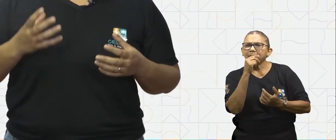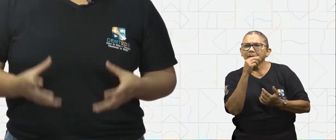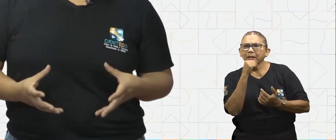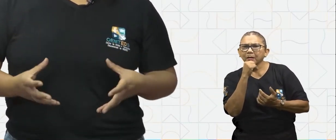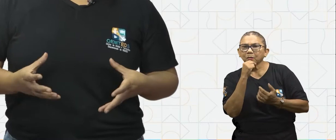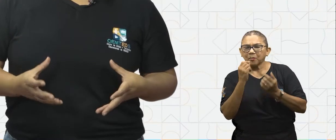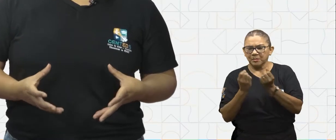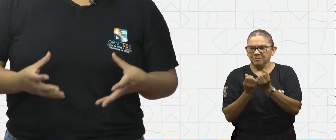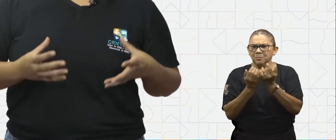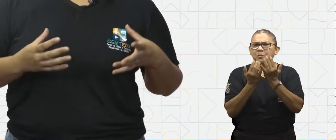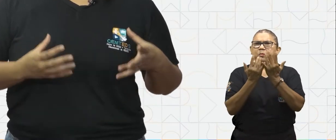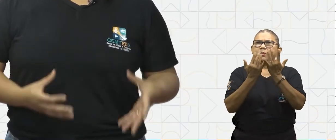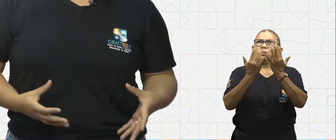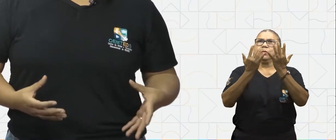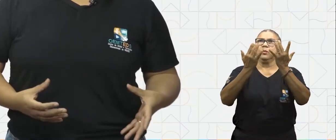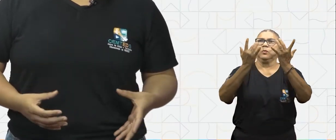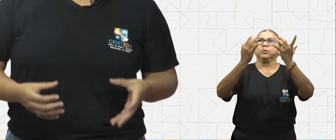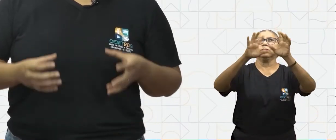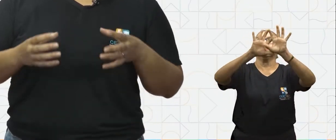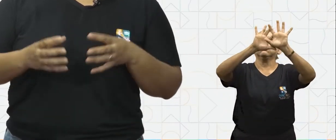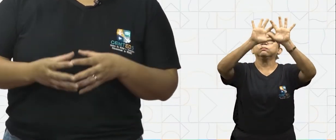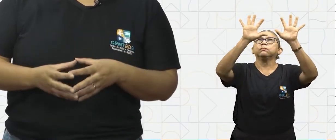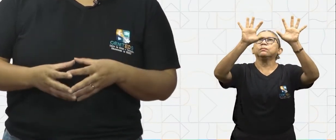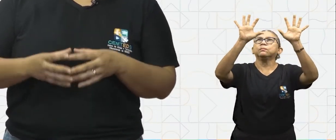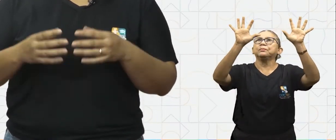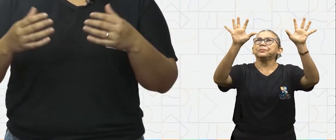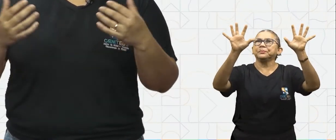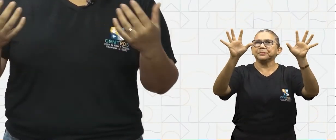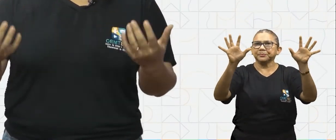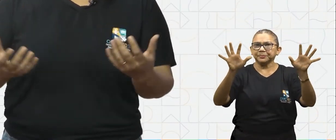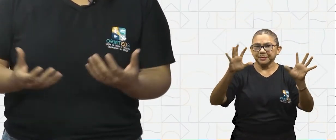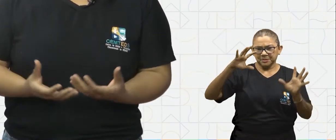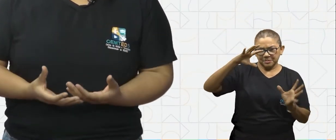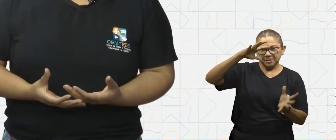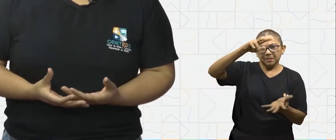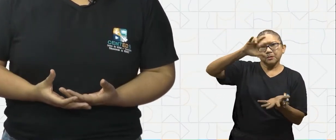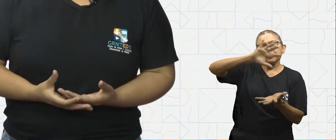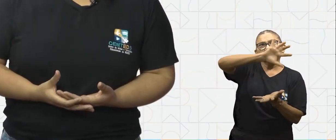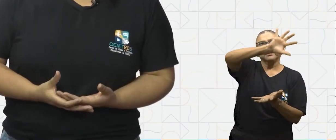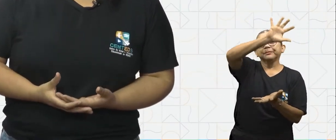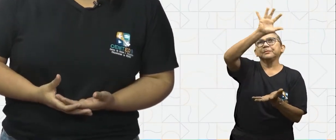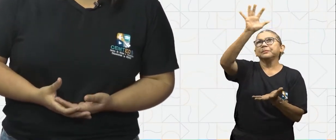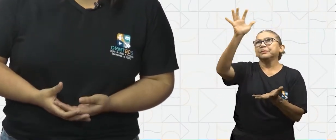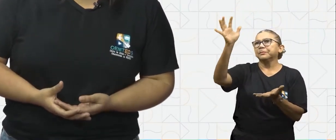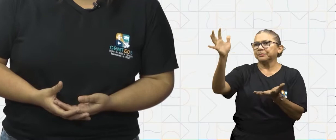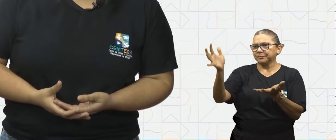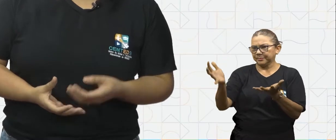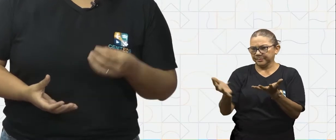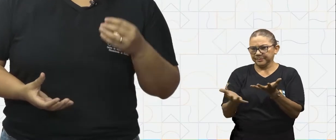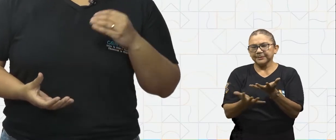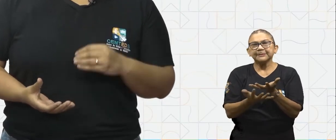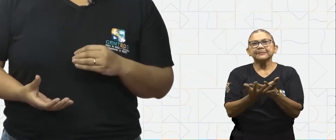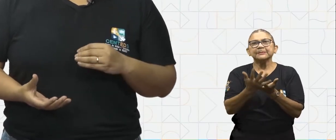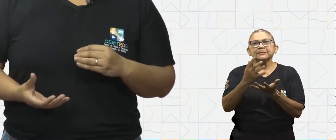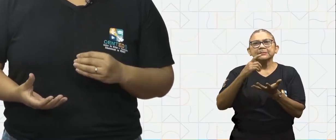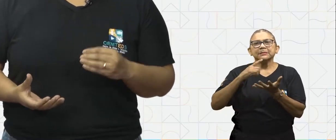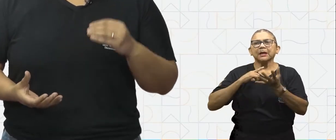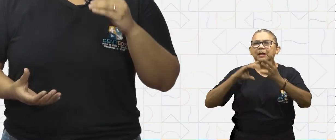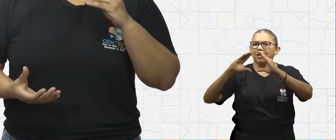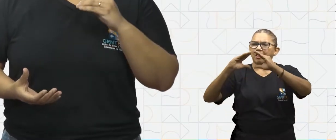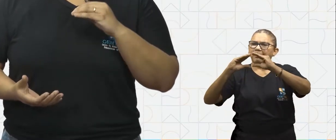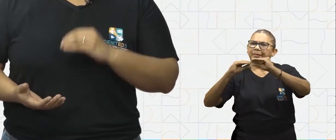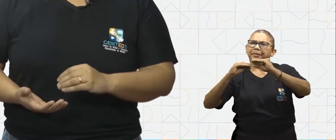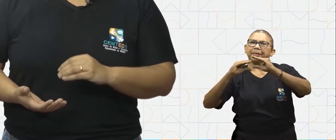de vapor de água na atmosfera determina o nível de umidade do ar.